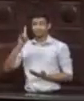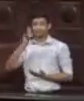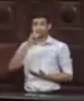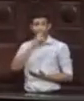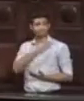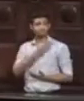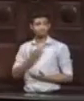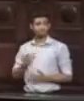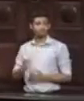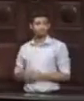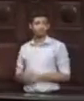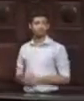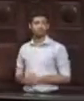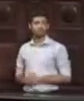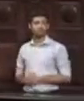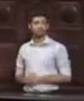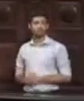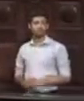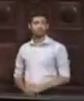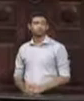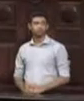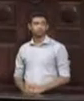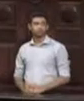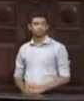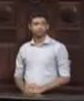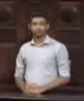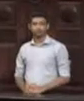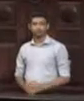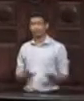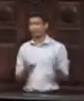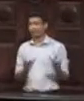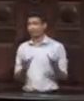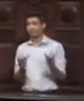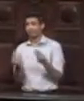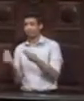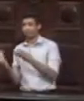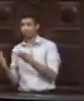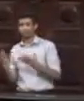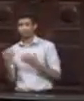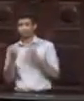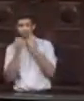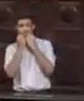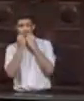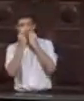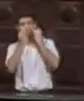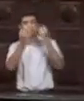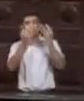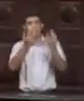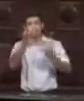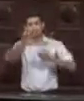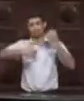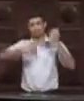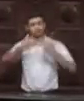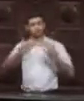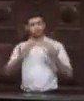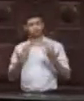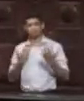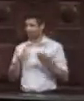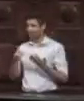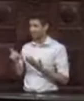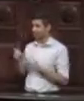eles apontam a forma equivocada como os benefícios fiscais